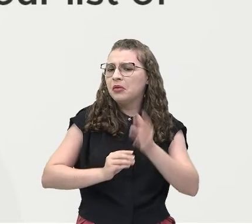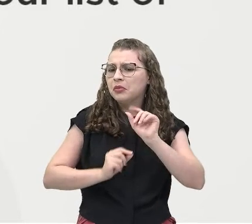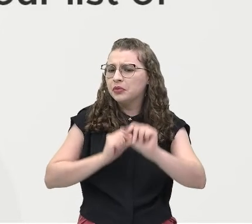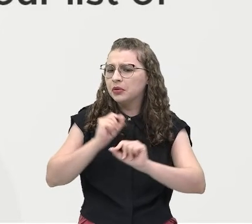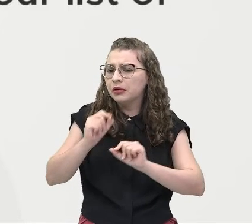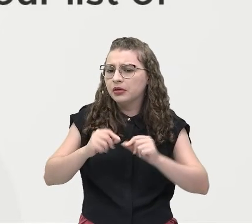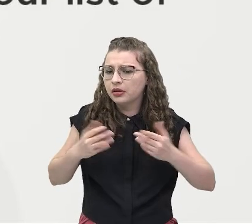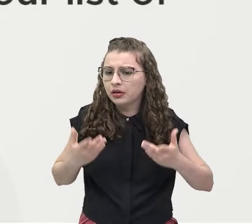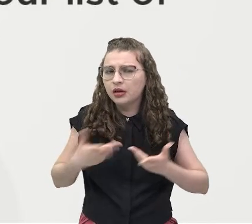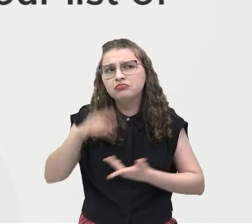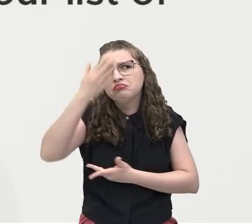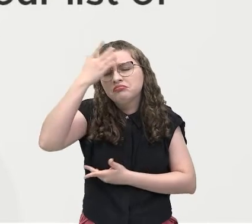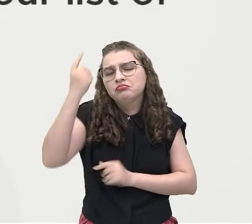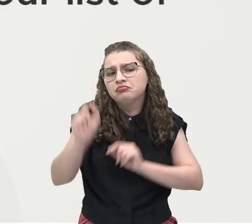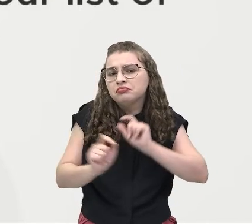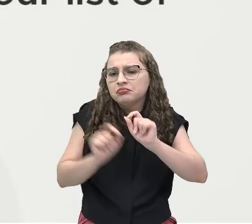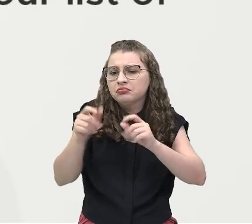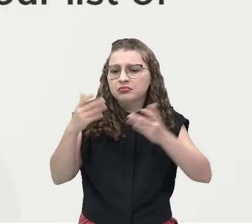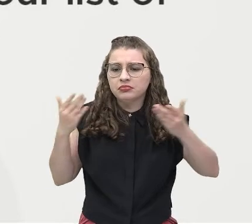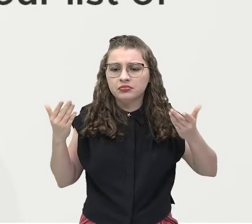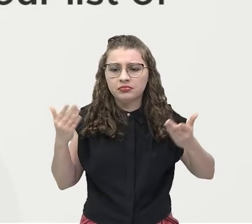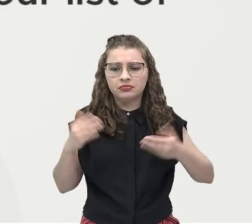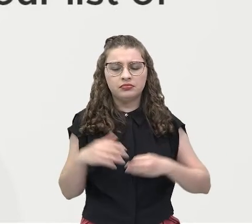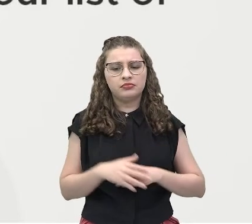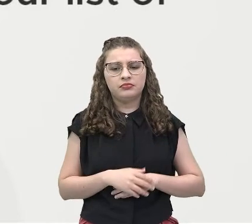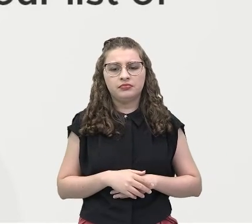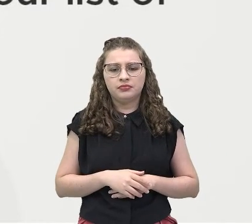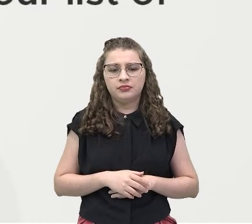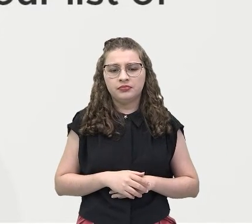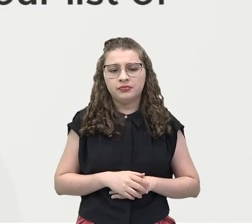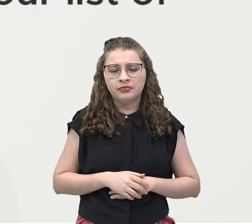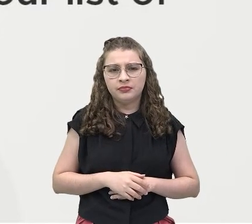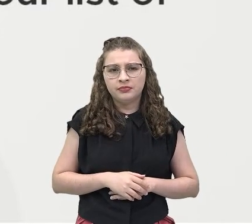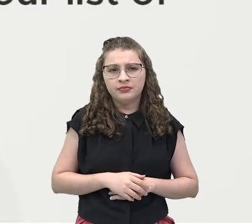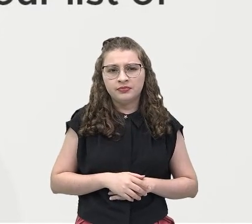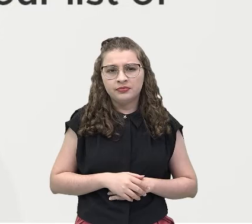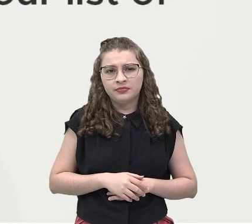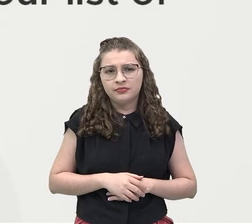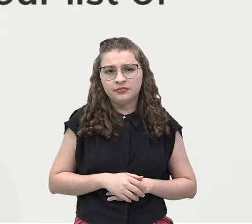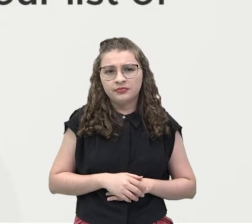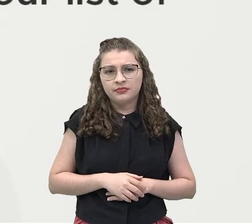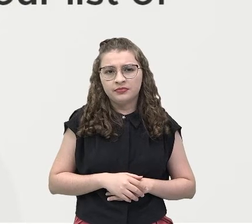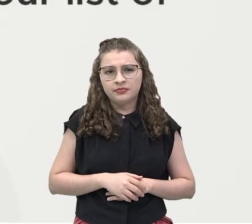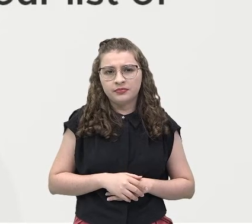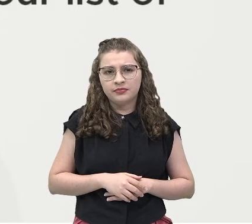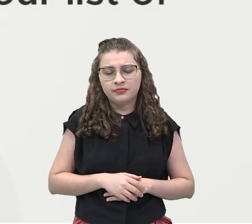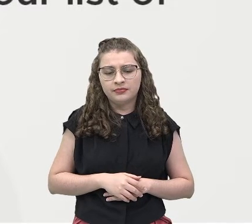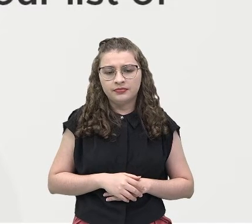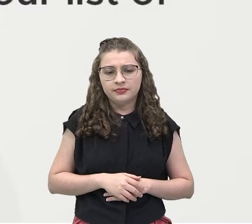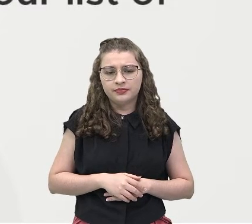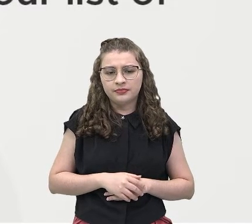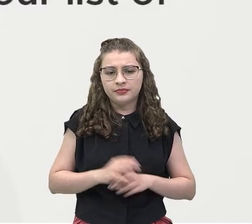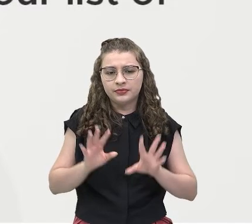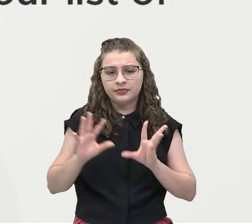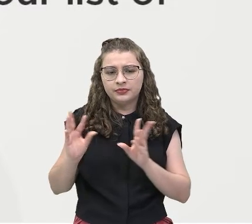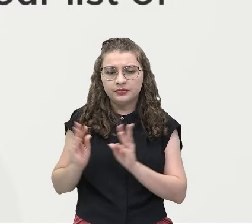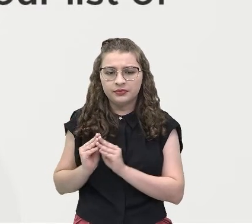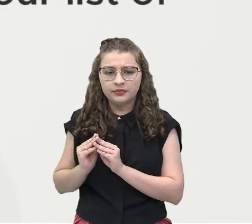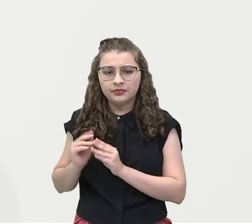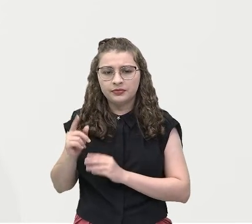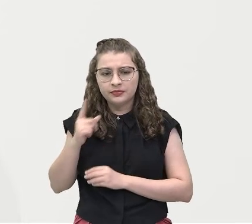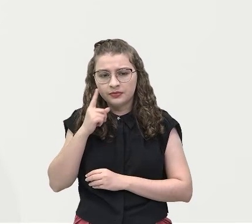fora? Esqueceu? Think we missed anything important? E aí ele finaliza um pouquinho mais sobre essa conclusão.